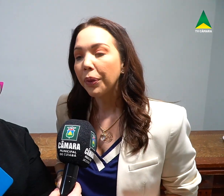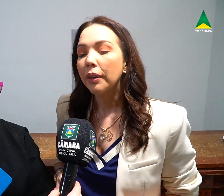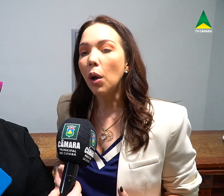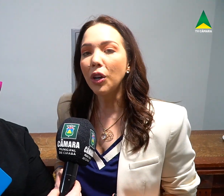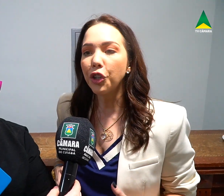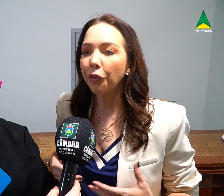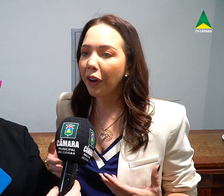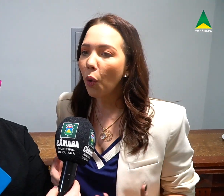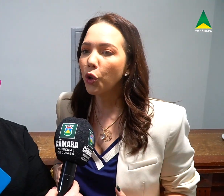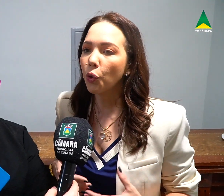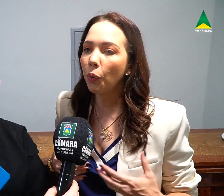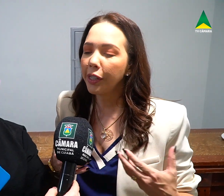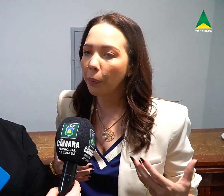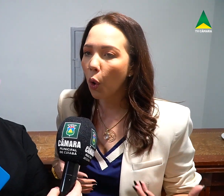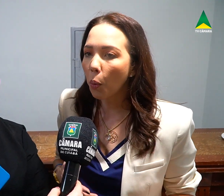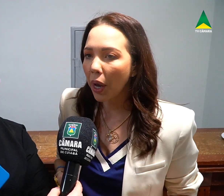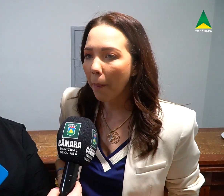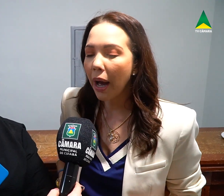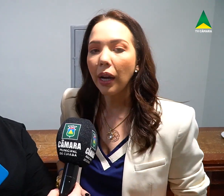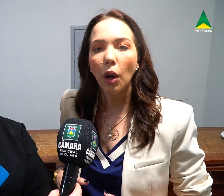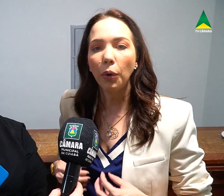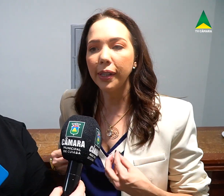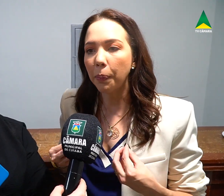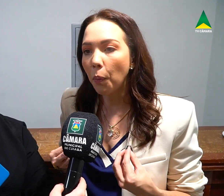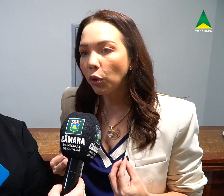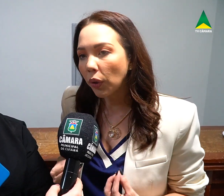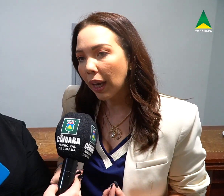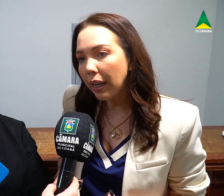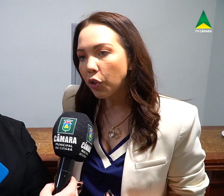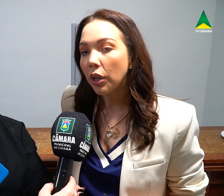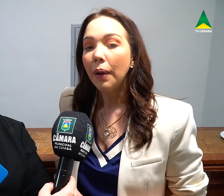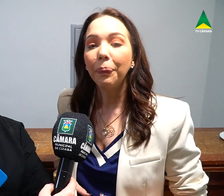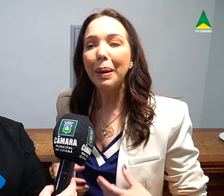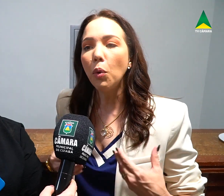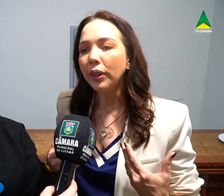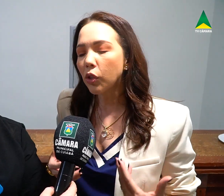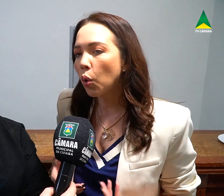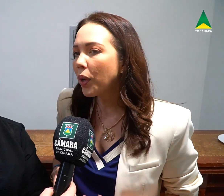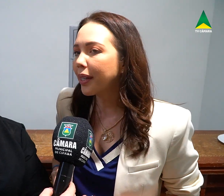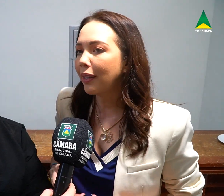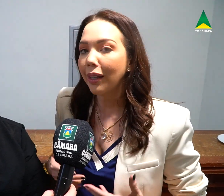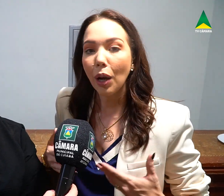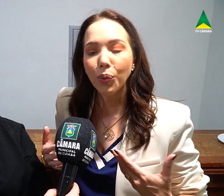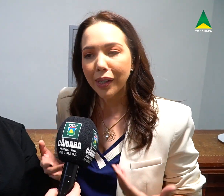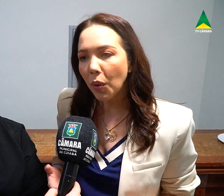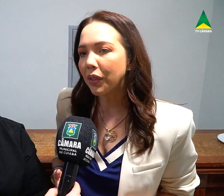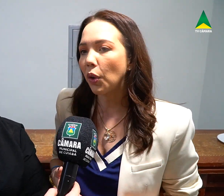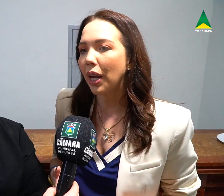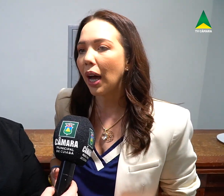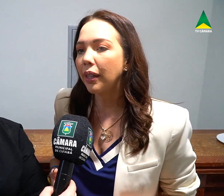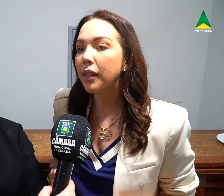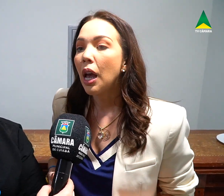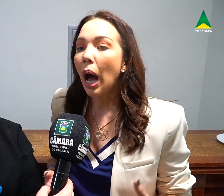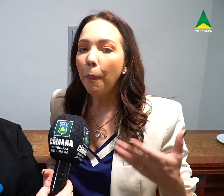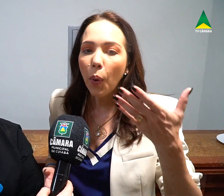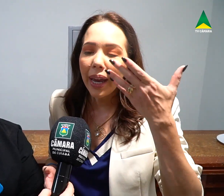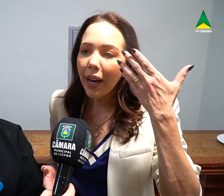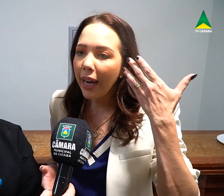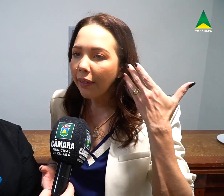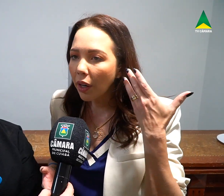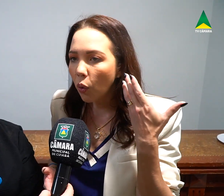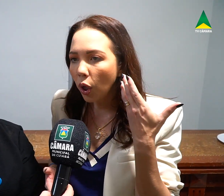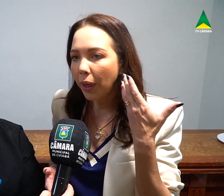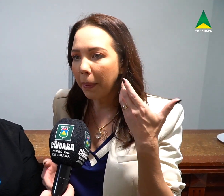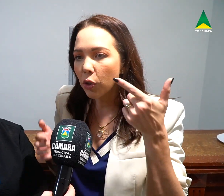genético. Então, a gente vê hoje num município como Cuiabá, que é um município muito quente, tem muitas ruas ainda que não são asfaltadas, a